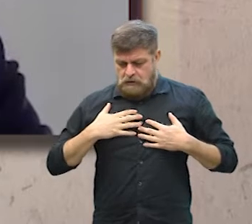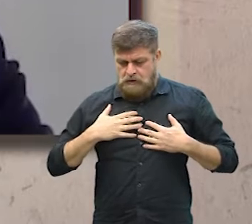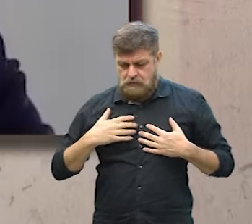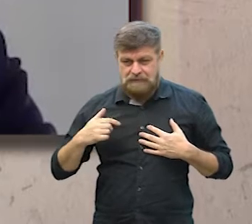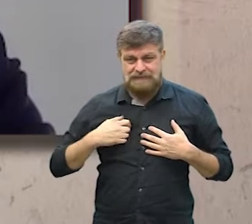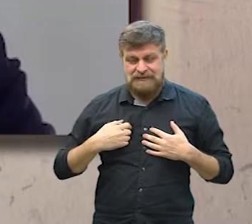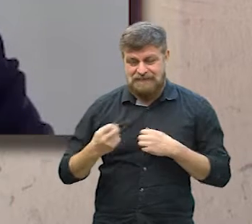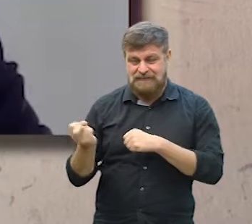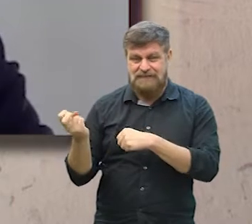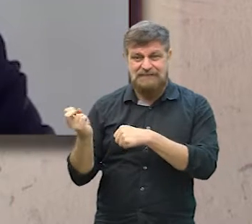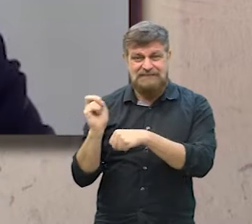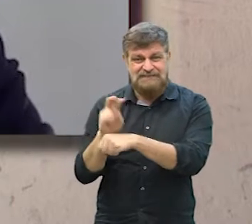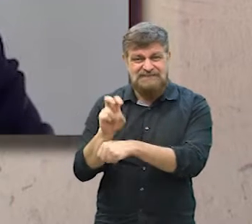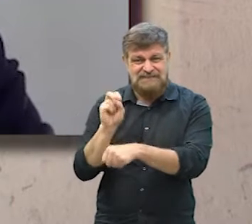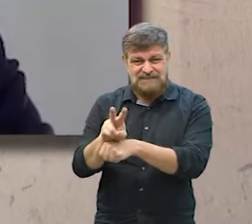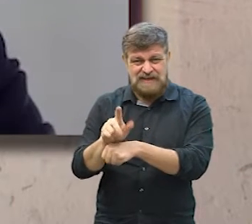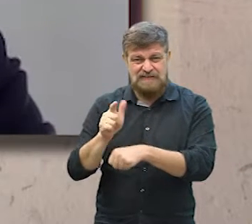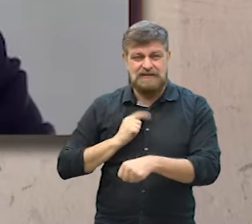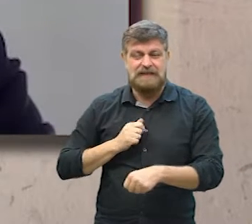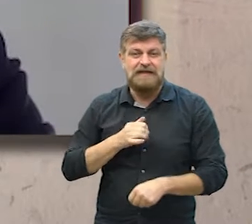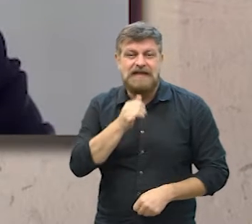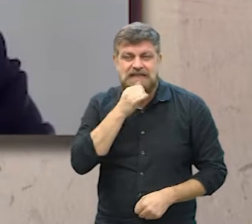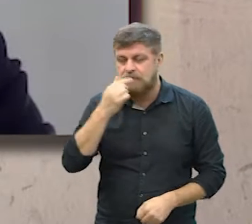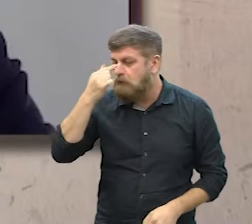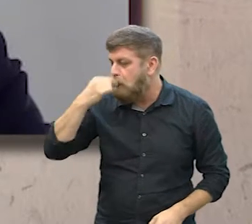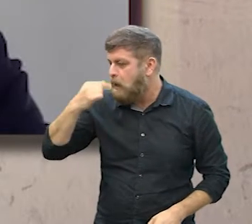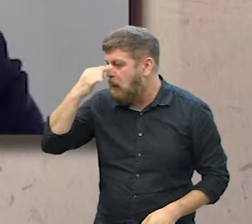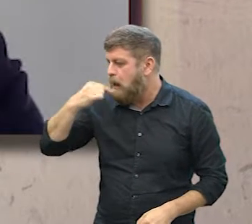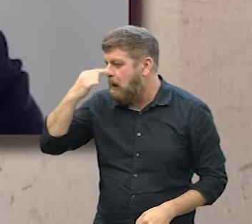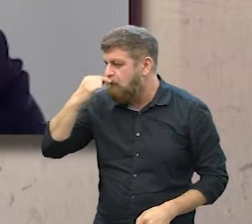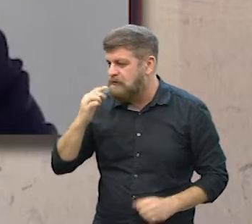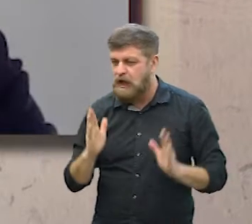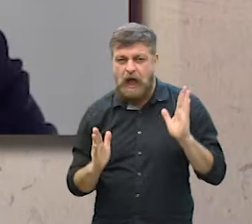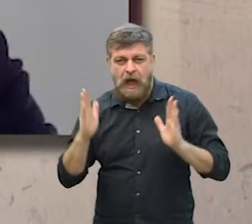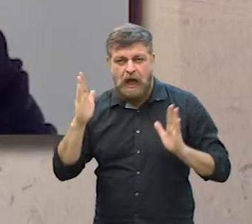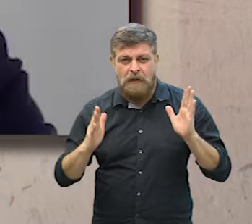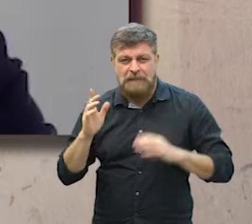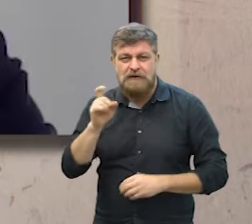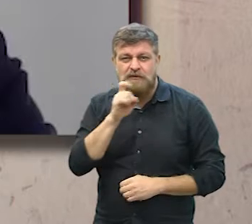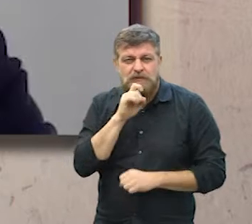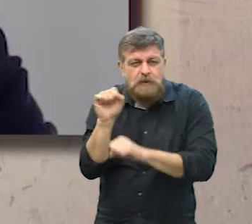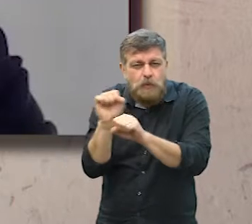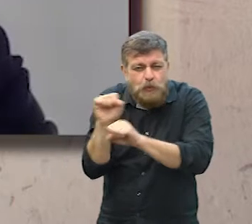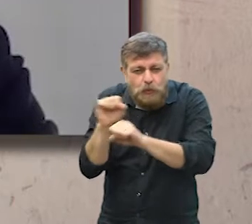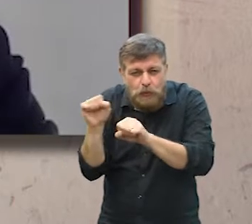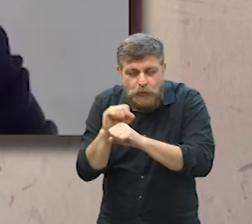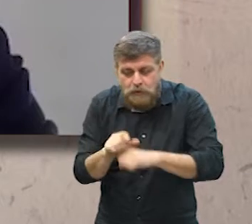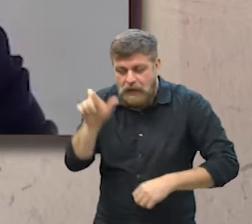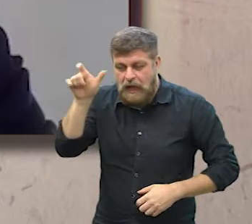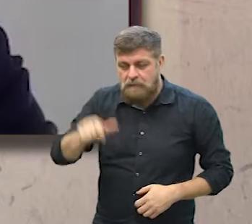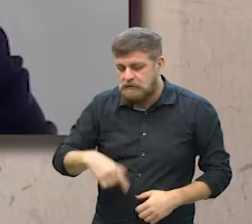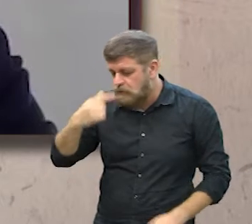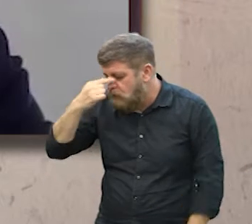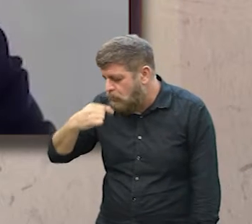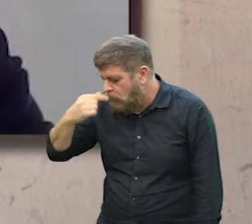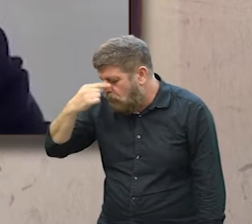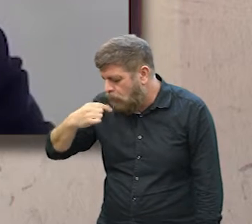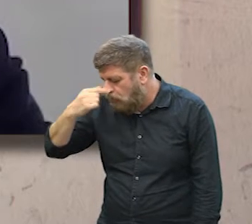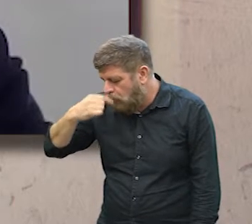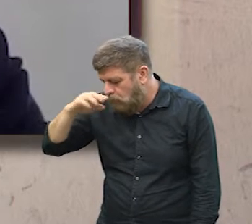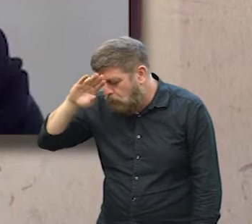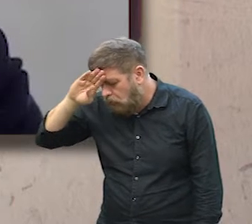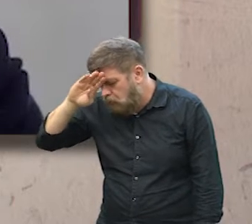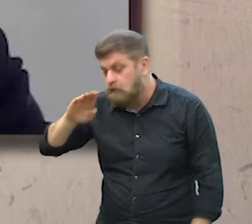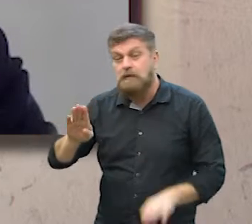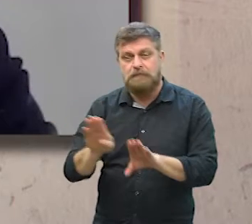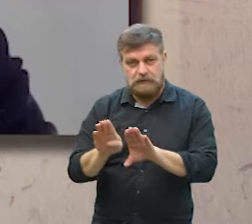infecções respiratórias virais. Então, os resfriados que a gente tem, principalmente na época agora do inverno, né? Então, isso é uma outra